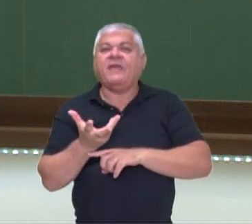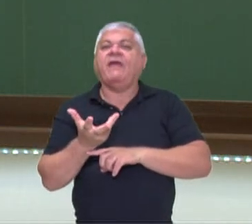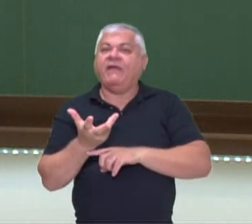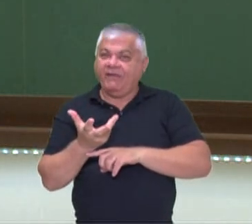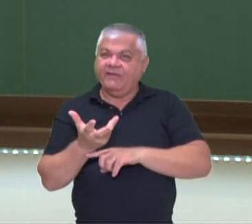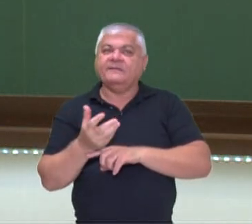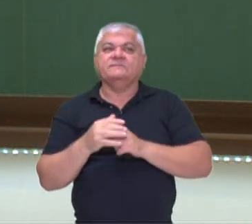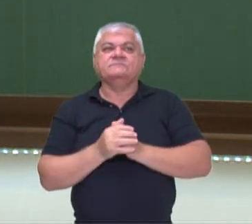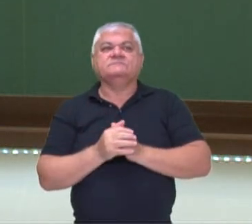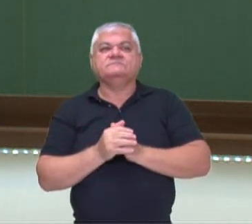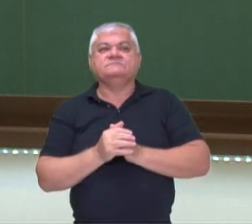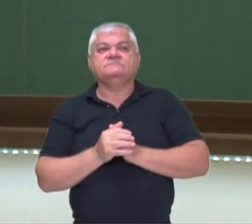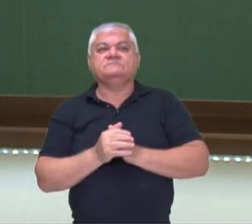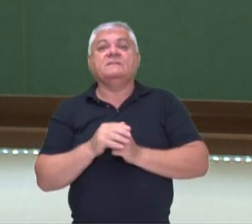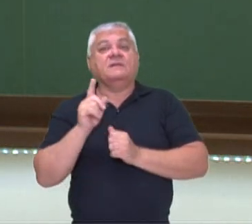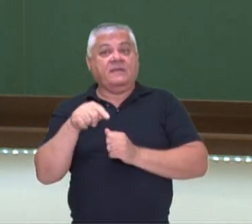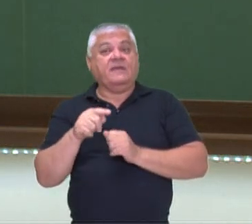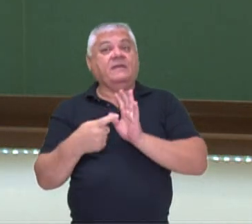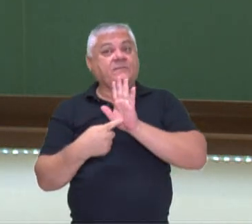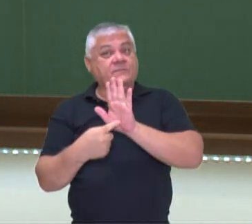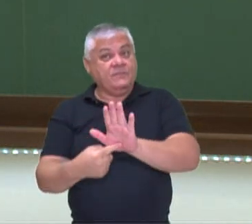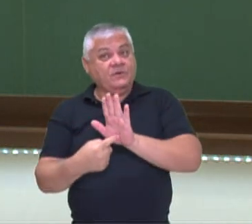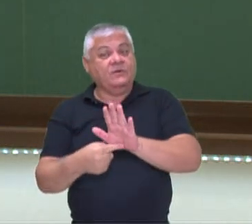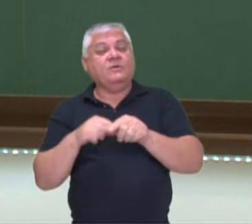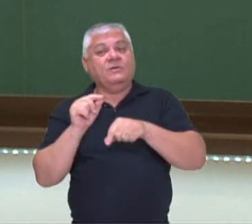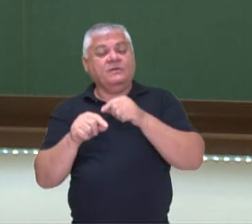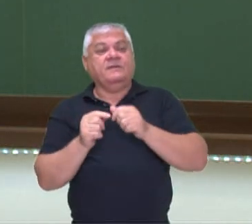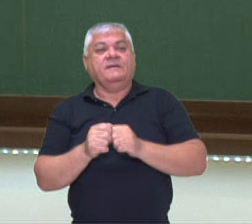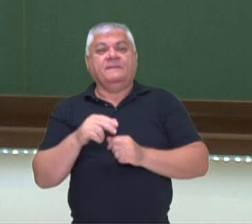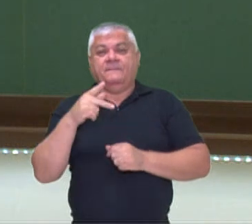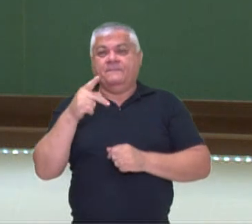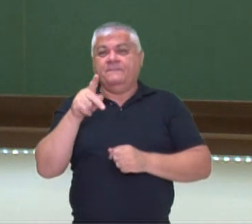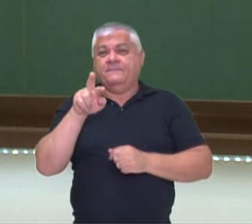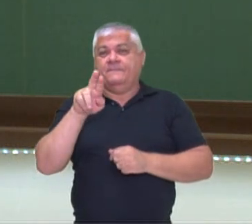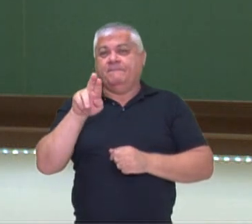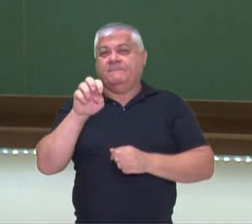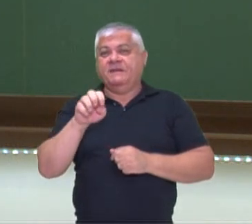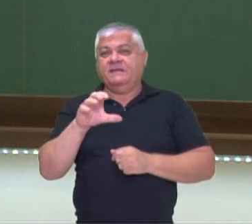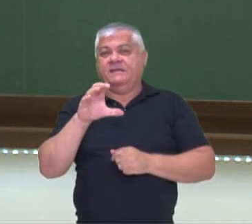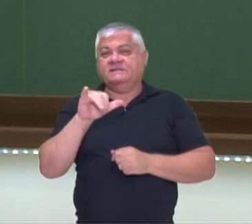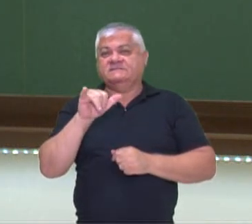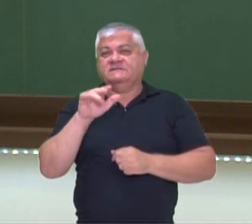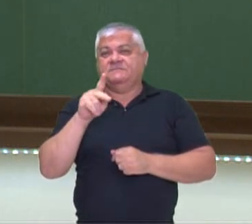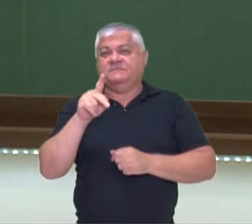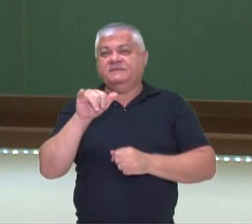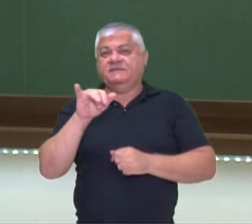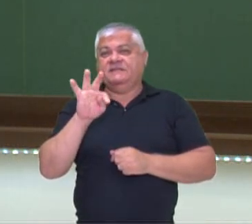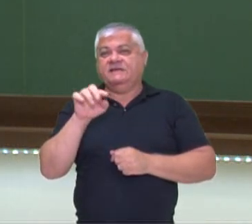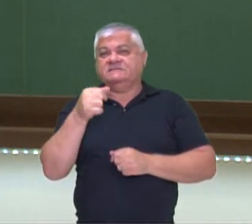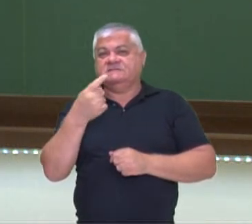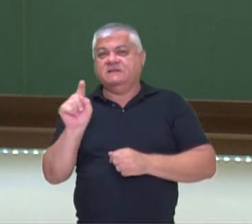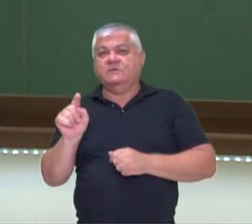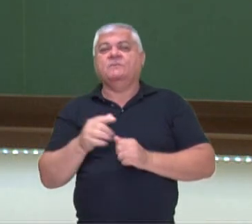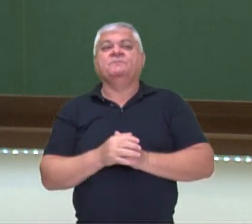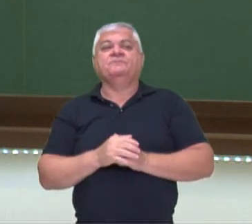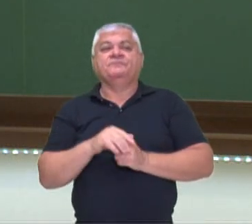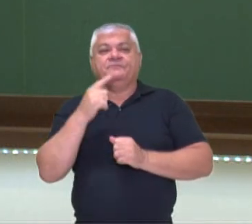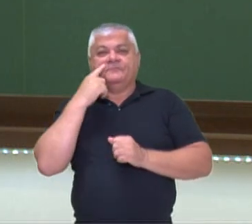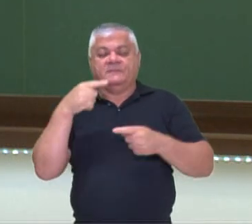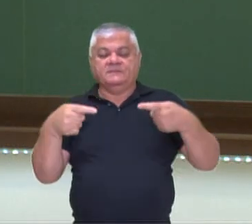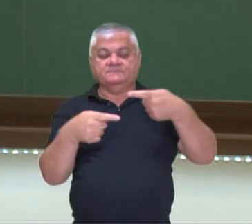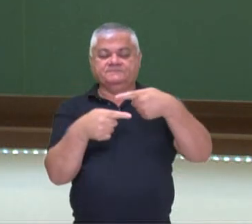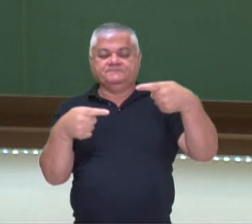fundo do recipiente. Isso é um indicativo de precipitação, tá? E quando nós temos a dupla seta, tá?